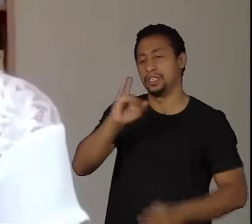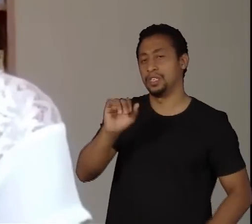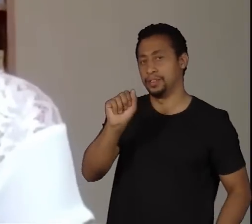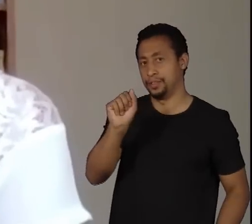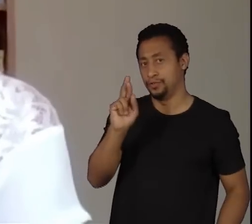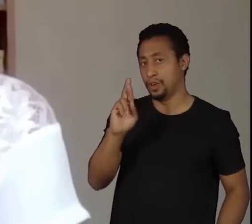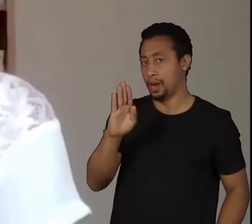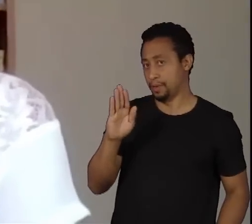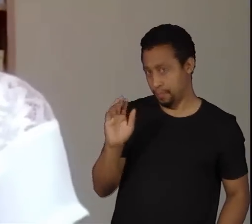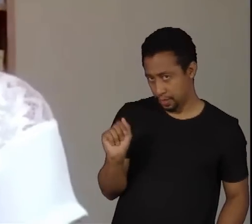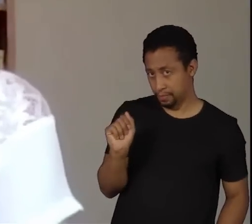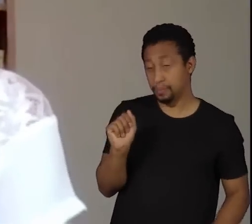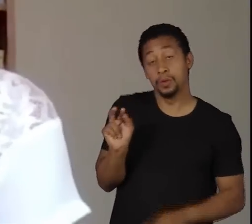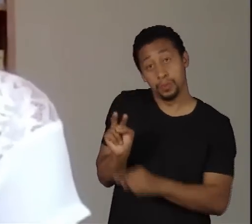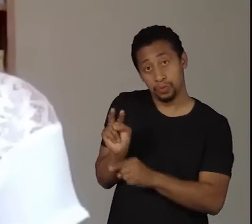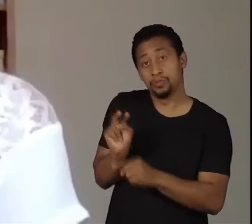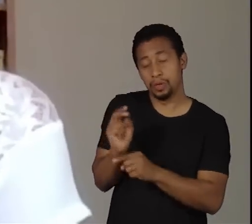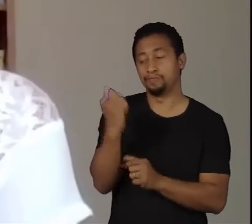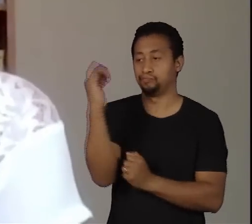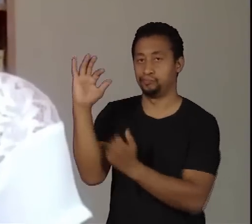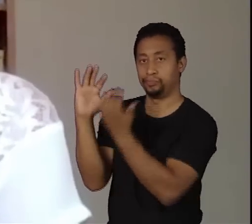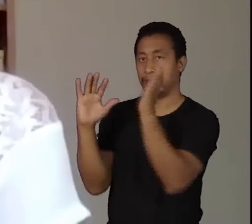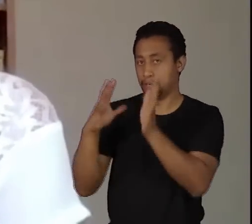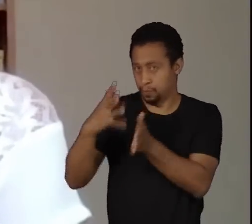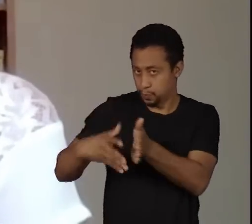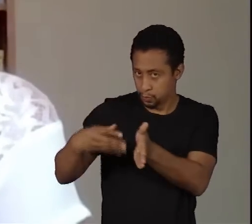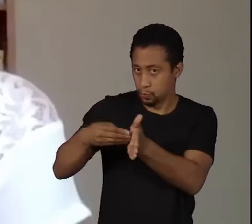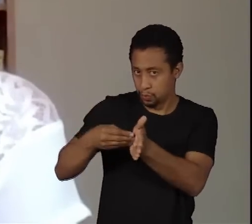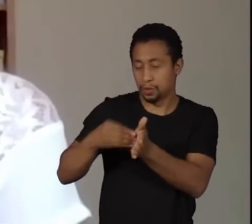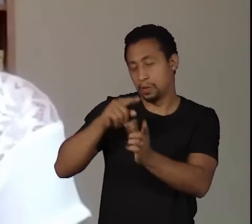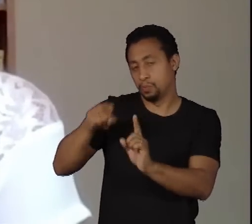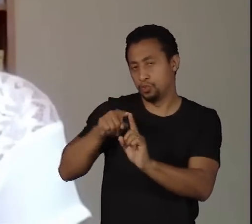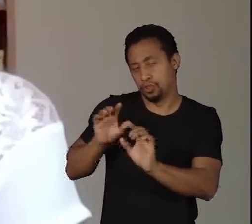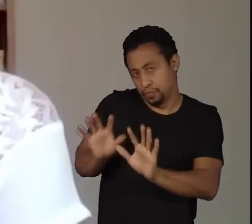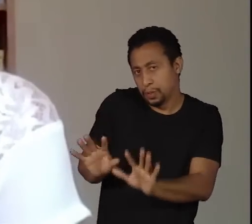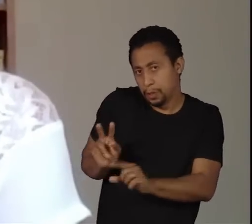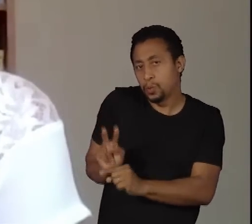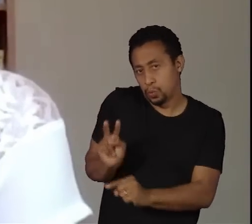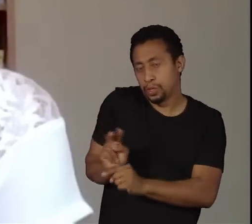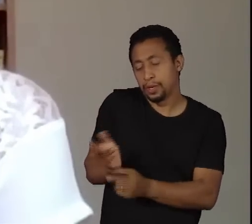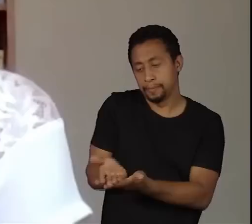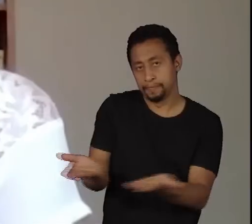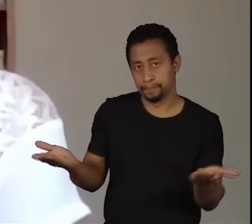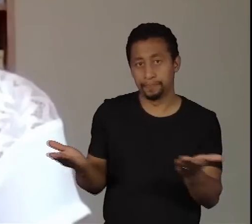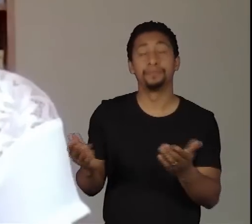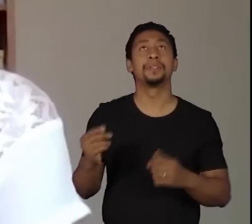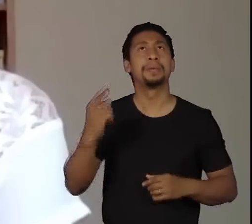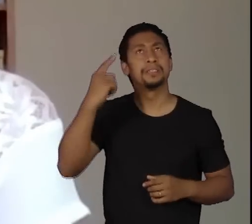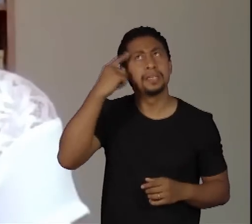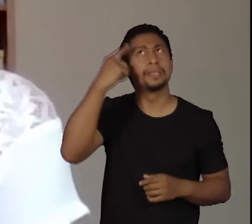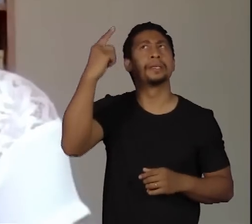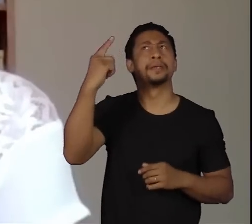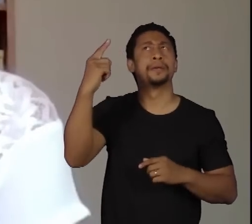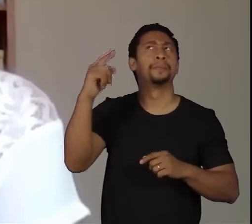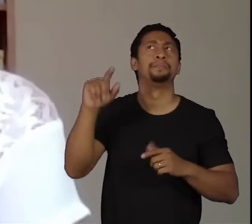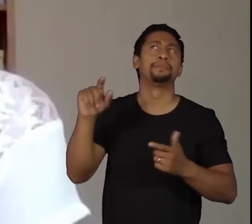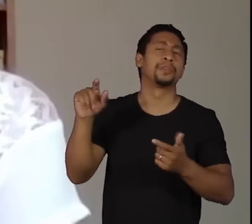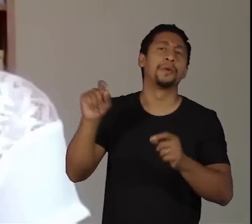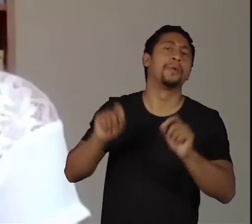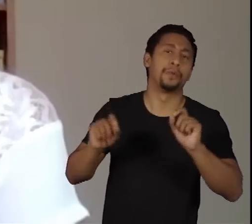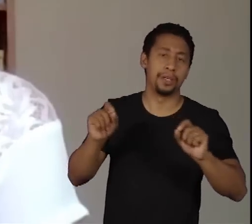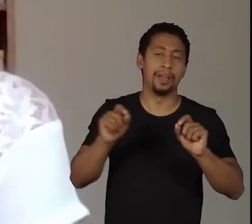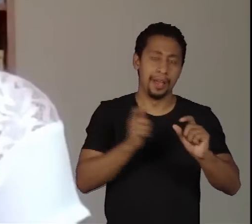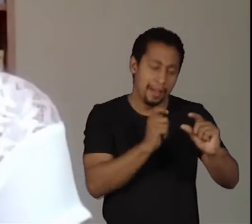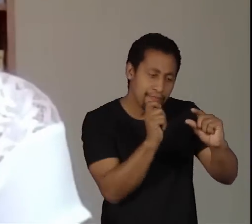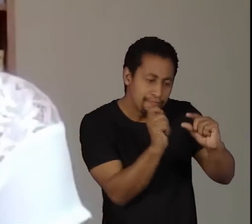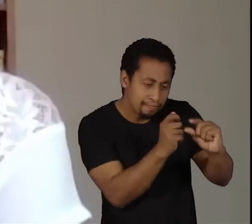para a preservação ambiental do presente amazônico. Então, a ideia do projeto é a gente justamente cruzar